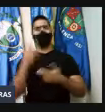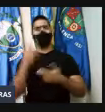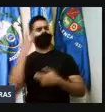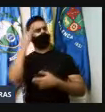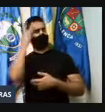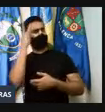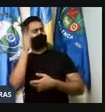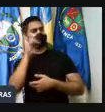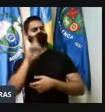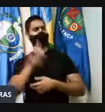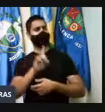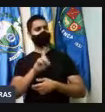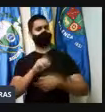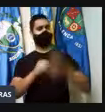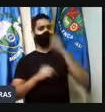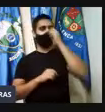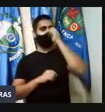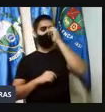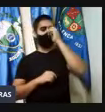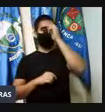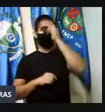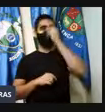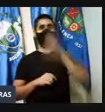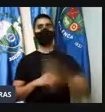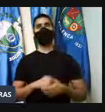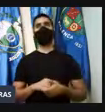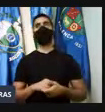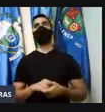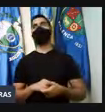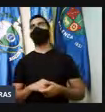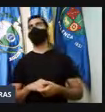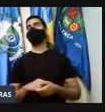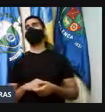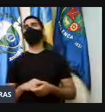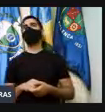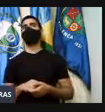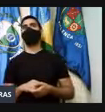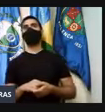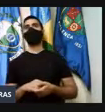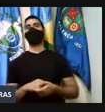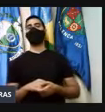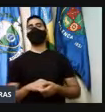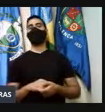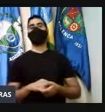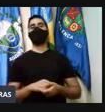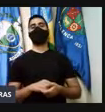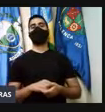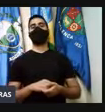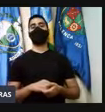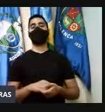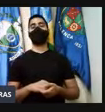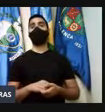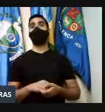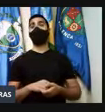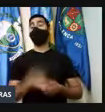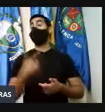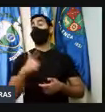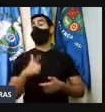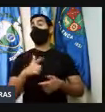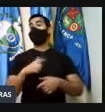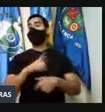sinceramente, não é fácil você, fora de um processo eleitoral, que